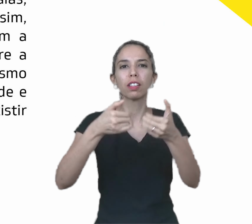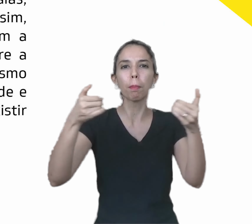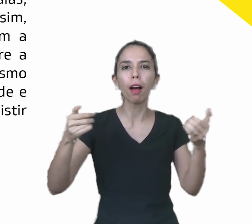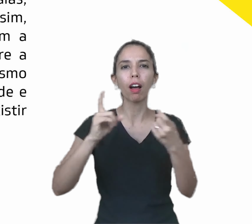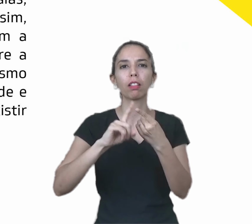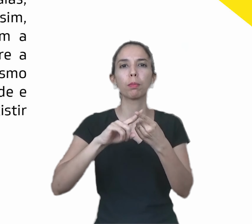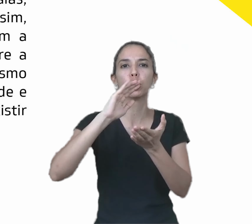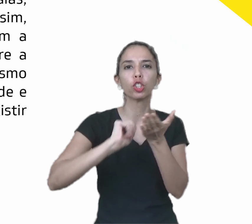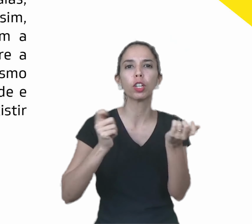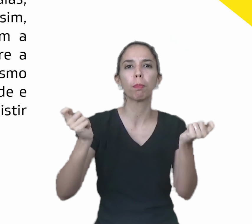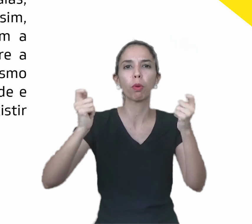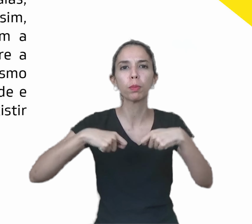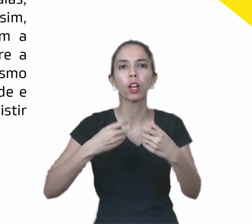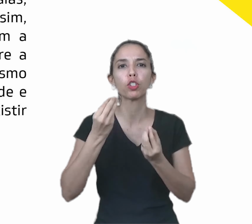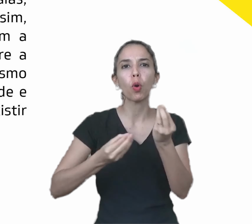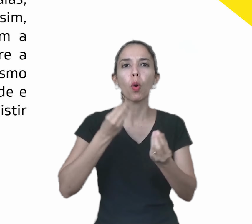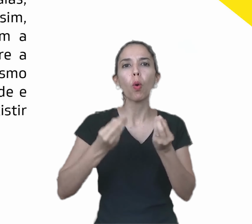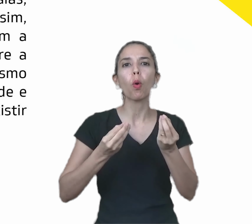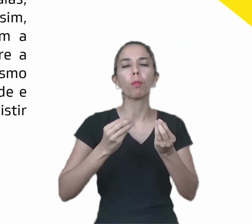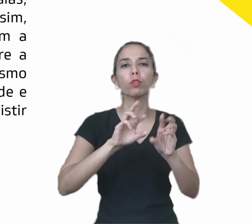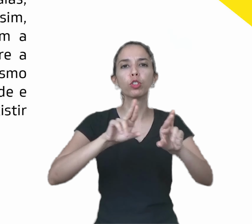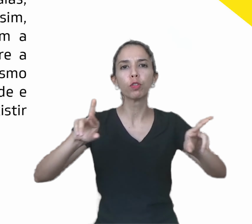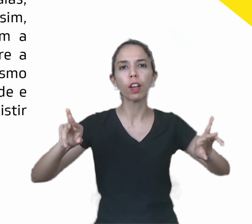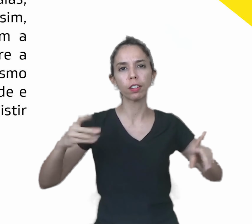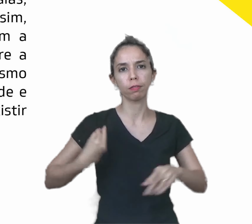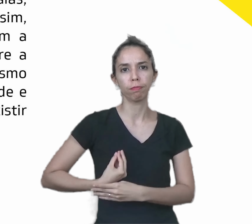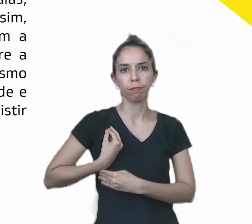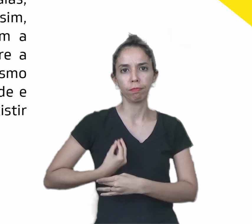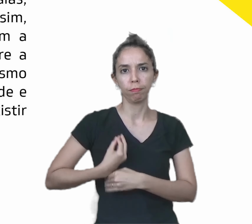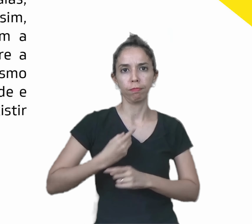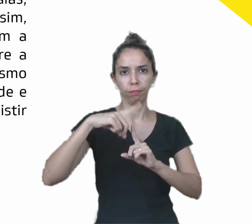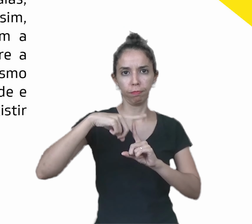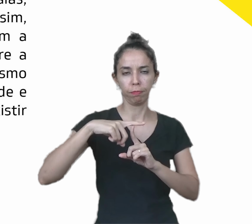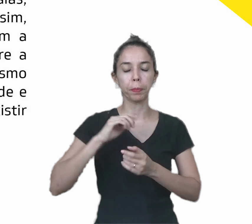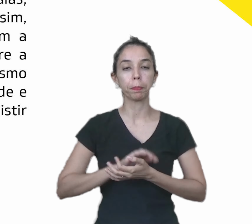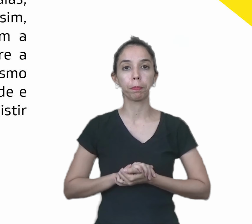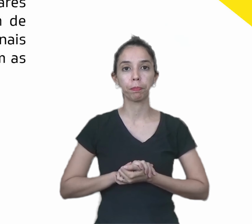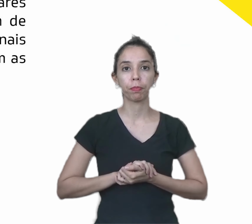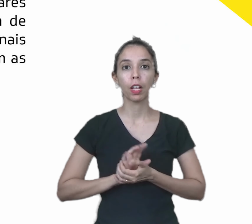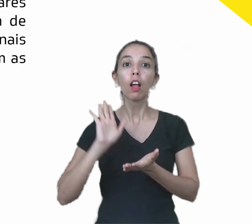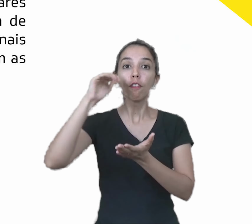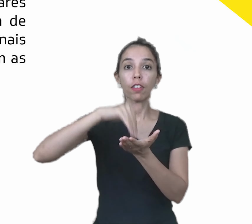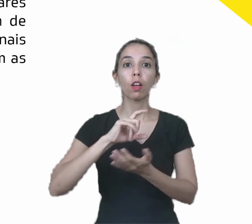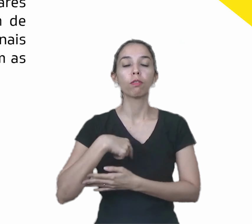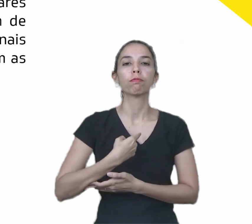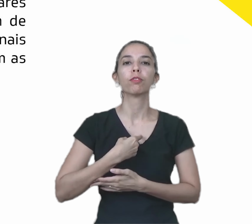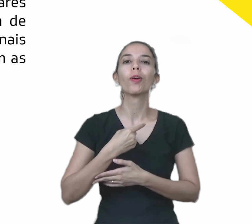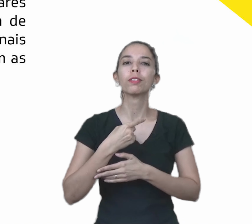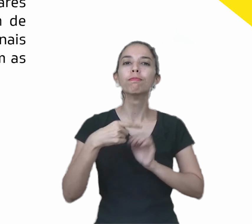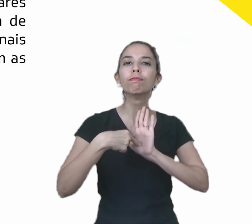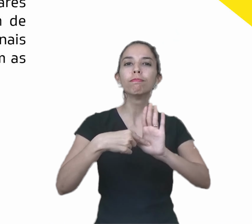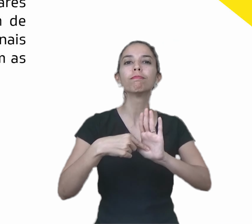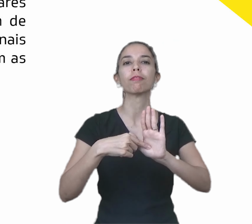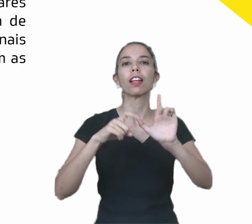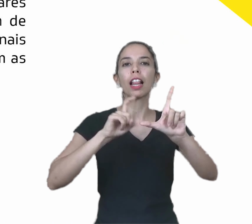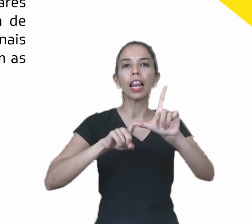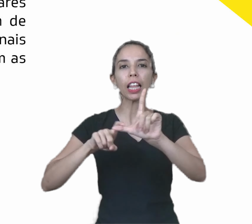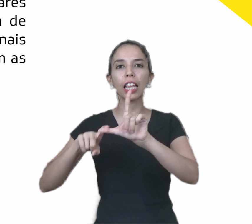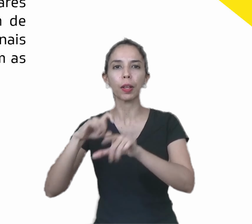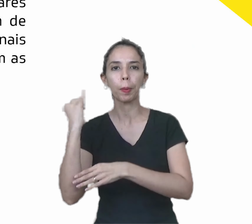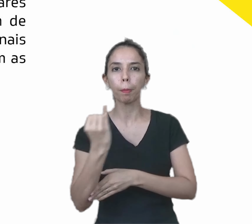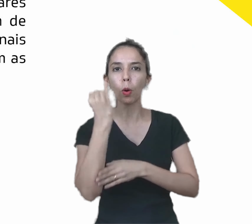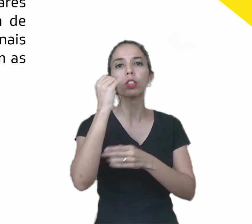a diversidade e possibilidades dos diferentes modos de existir no mundo. Ao final, disponibilizamos